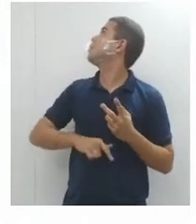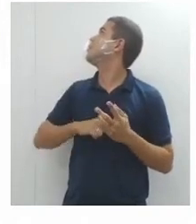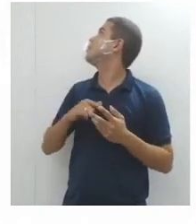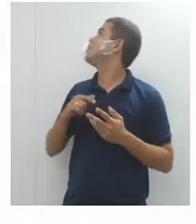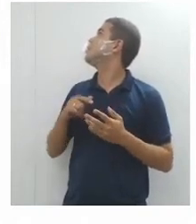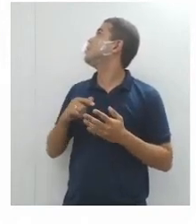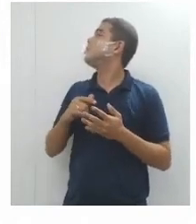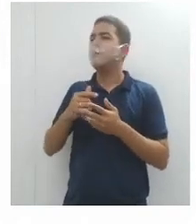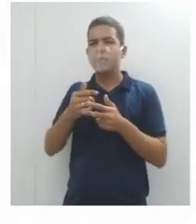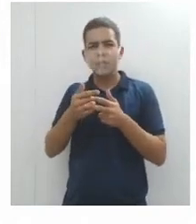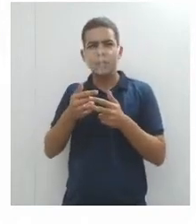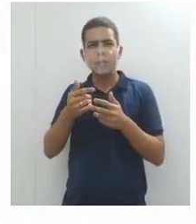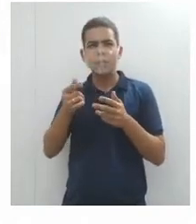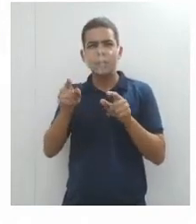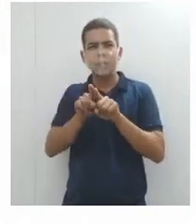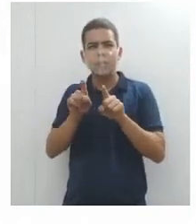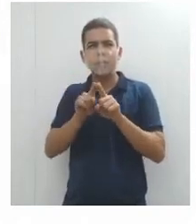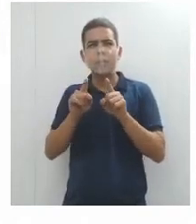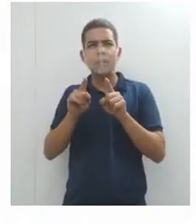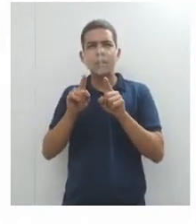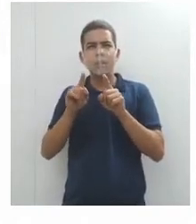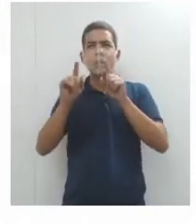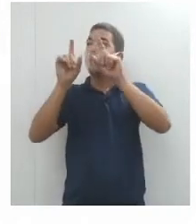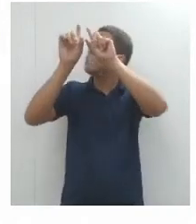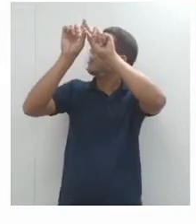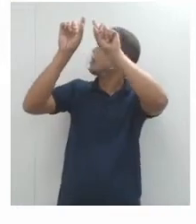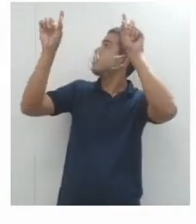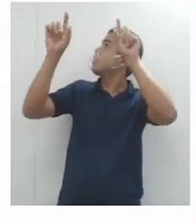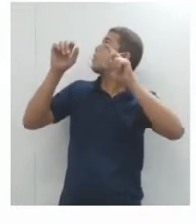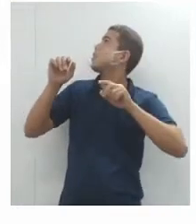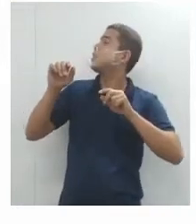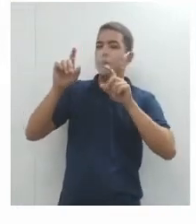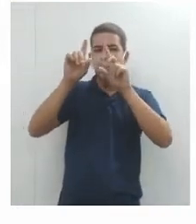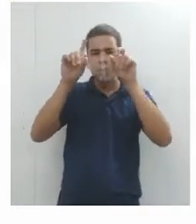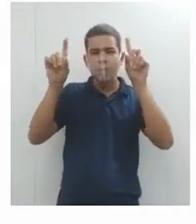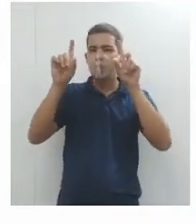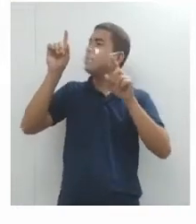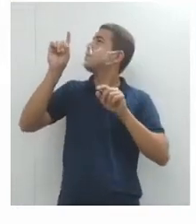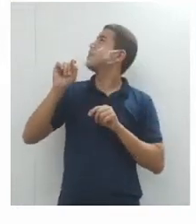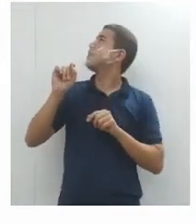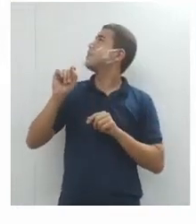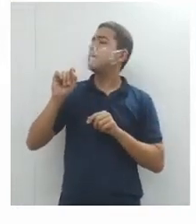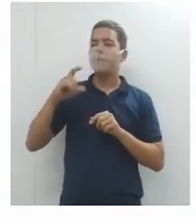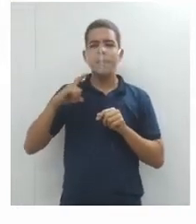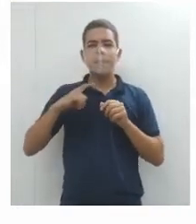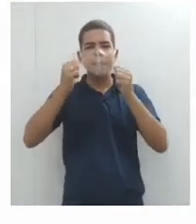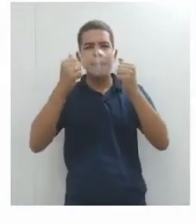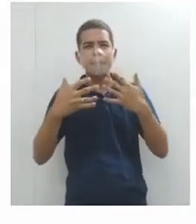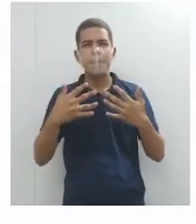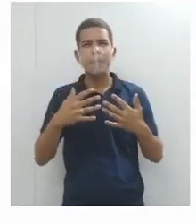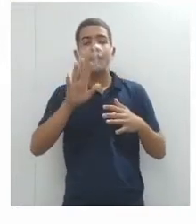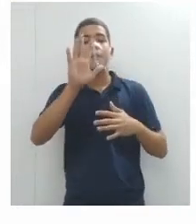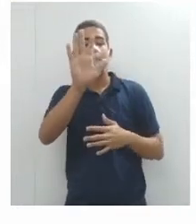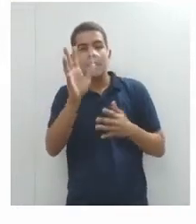E o indicativo, né? A descrição dessa cena aí tem assim: mas